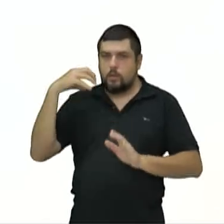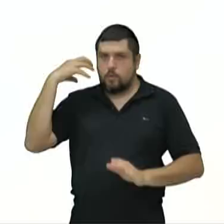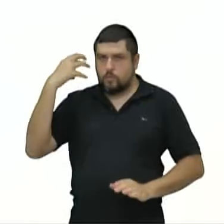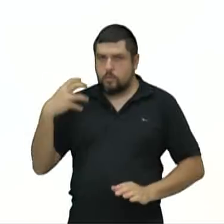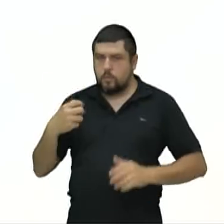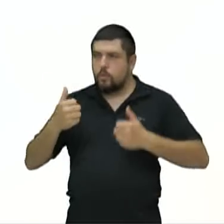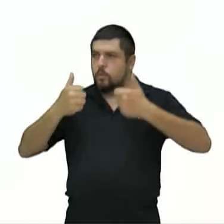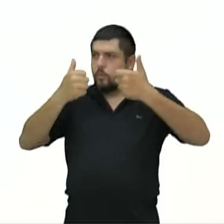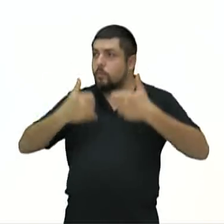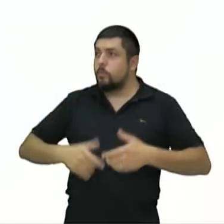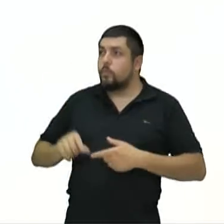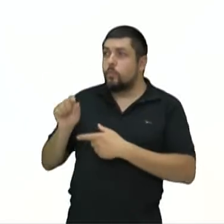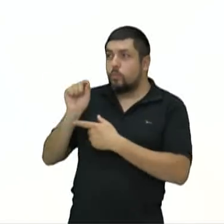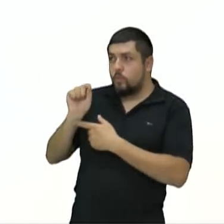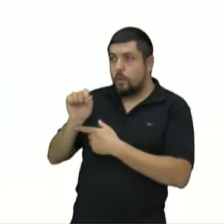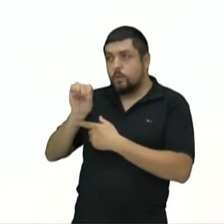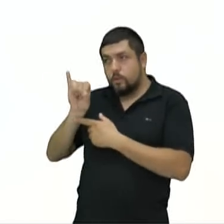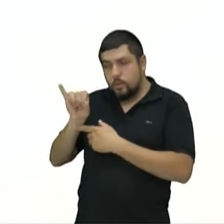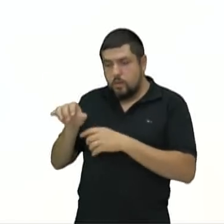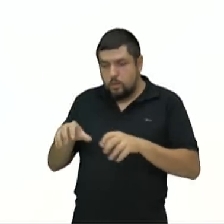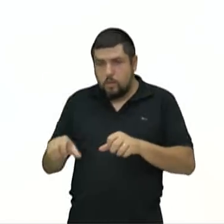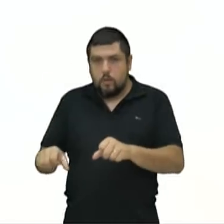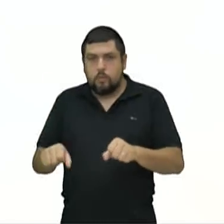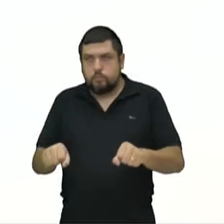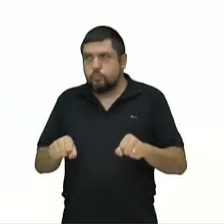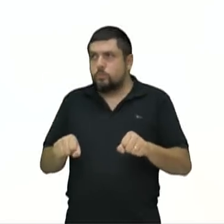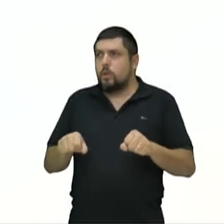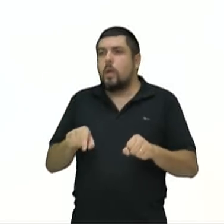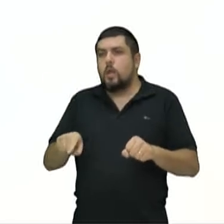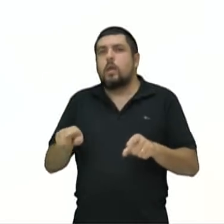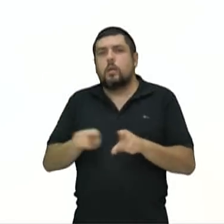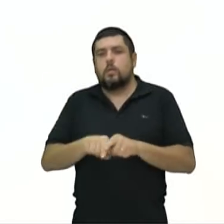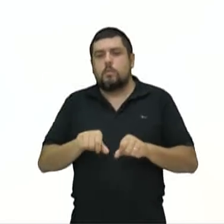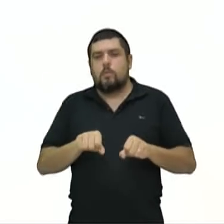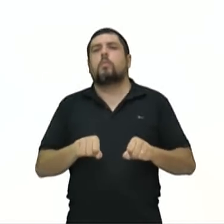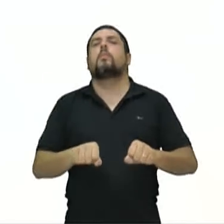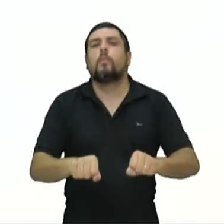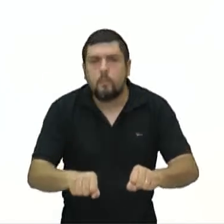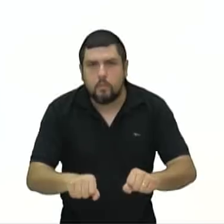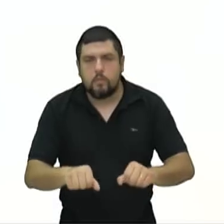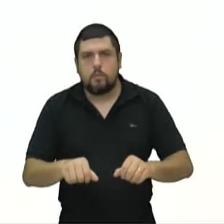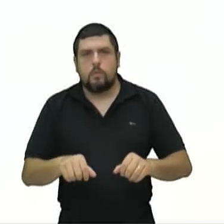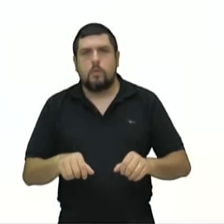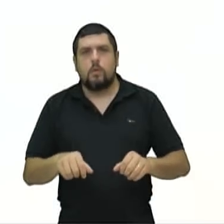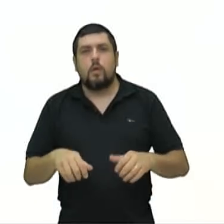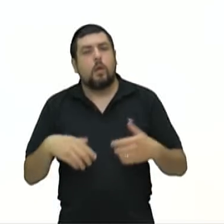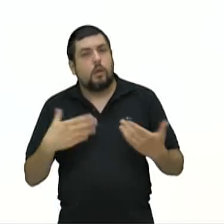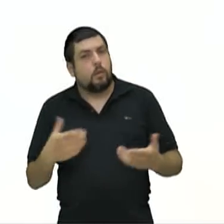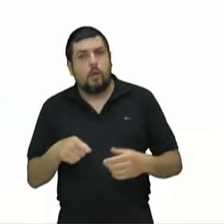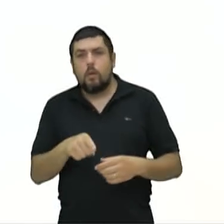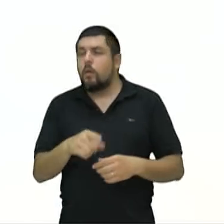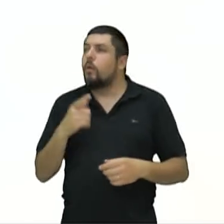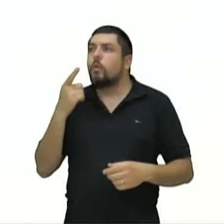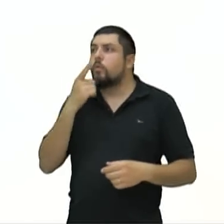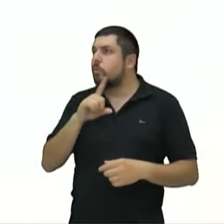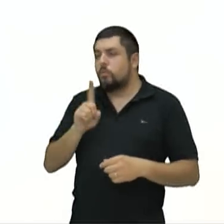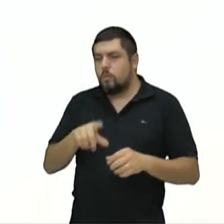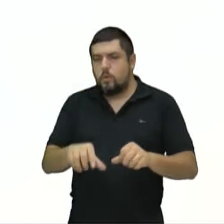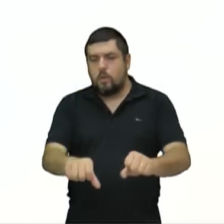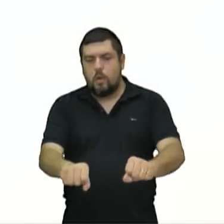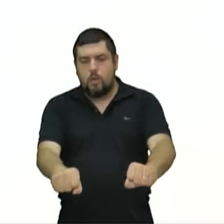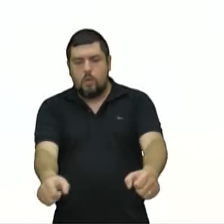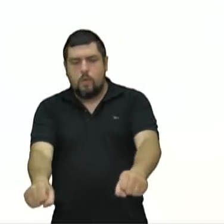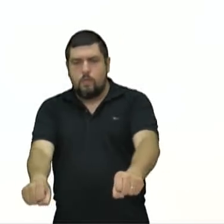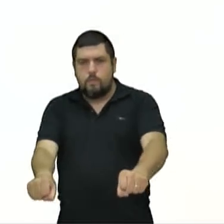define que, se puxar o móvel o puxará igualmente de volta, assim que não conseguirá exercer uma força que